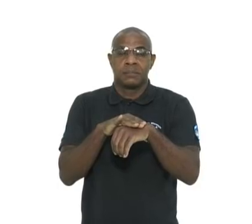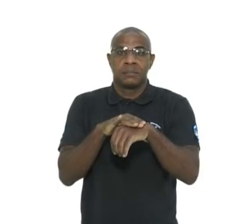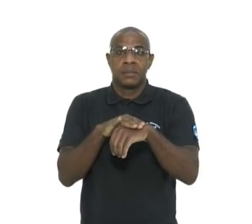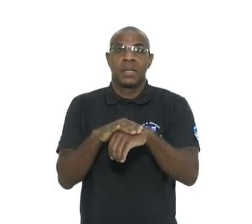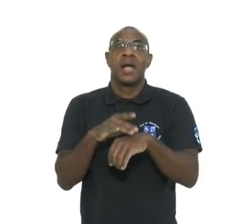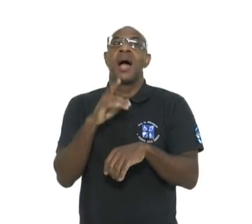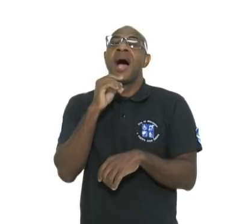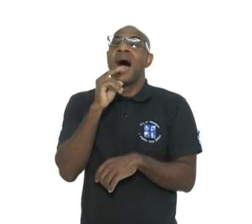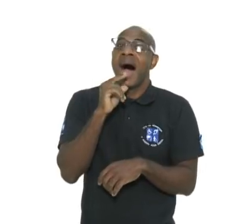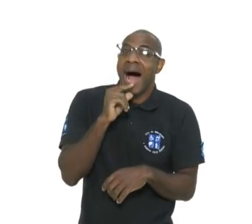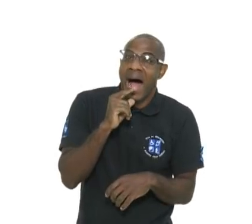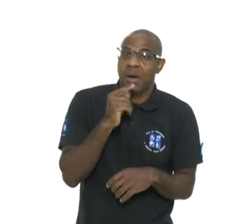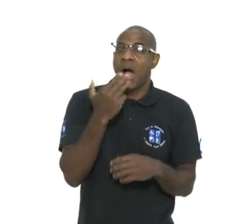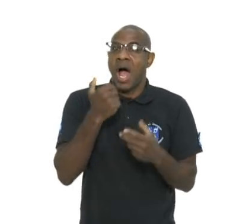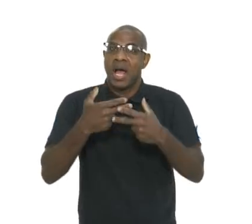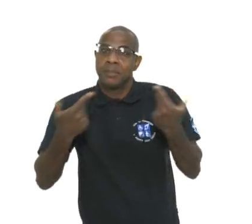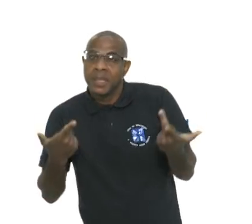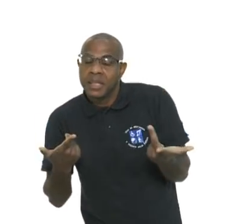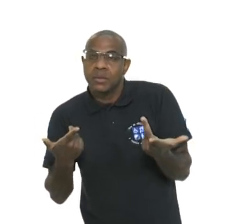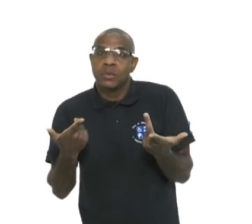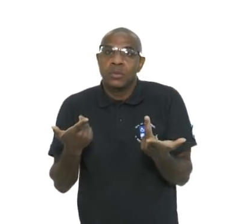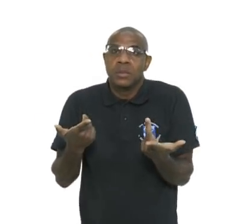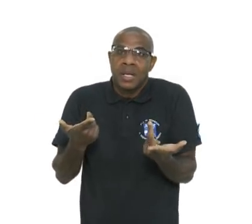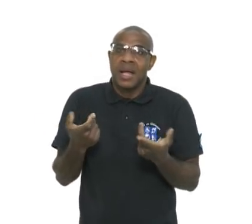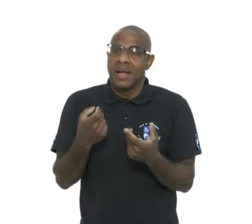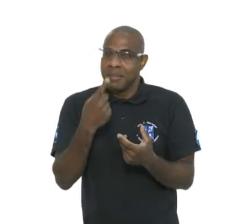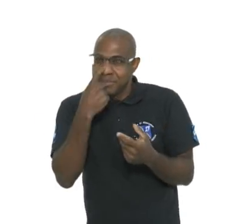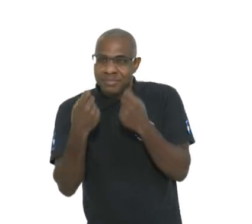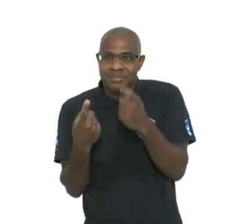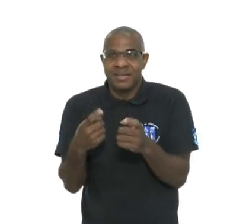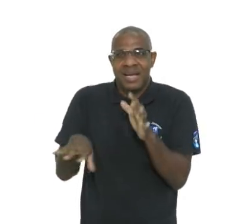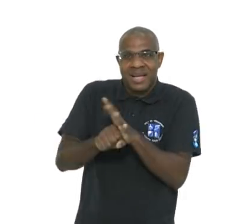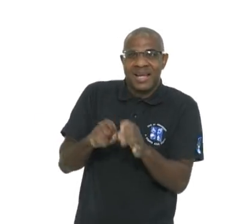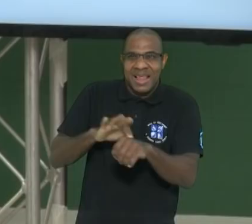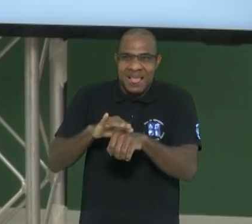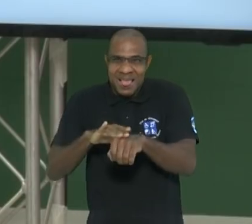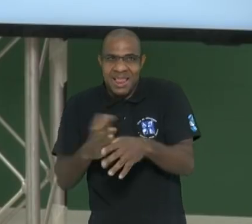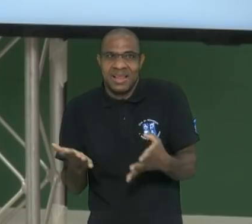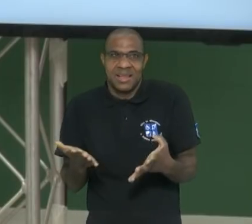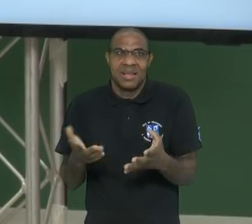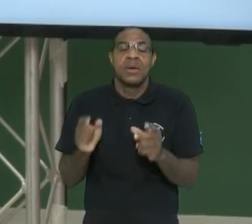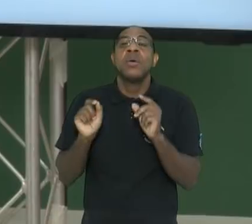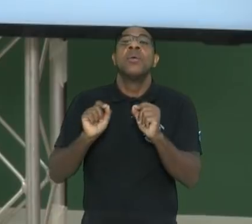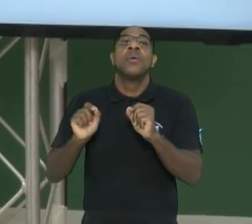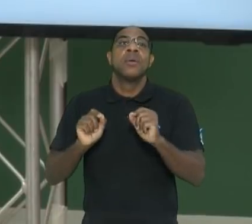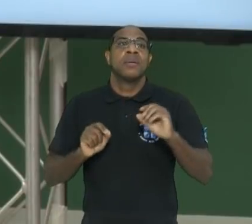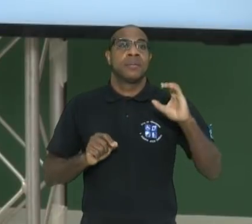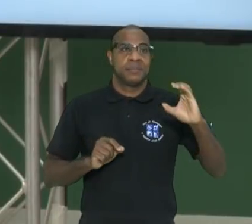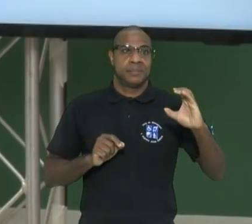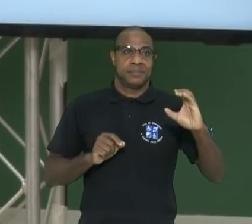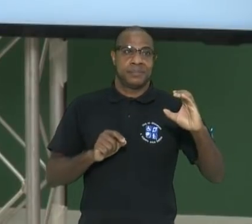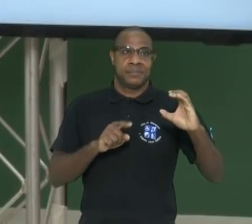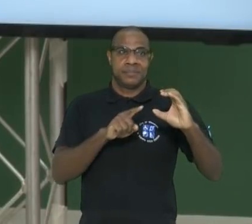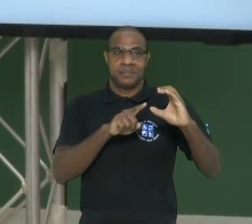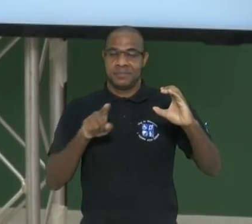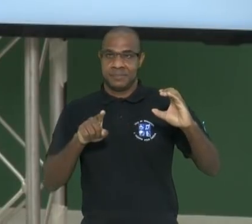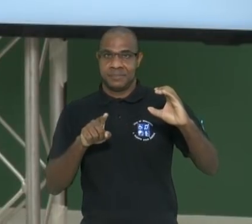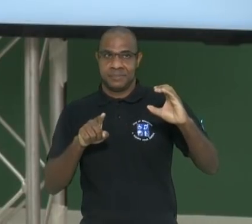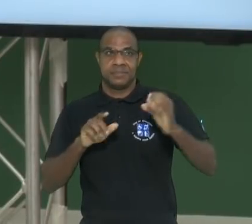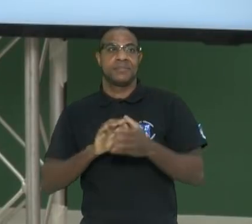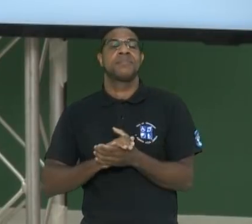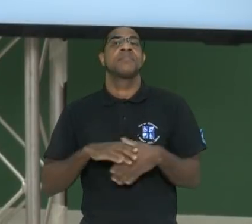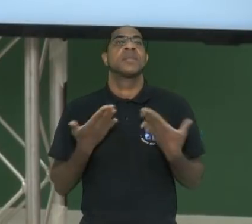água e alimentos contaminados e causadas por protozoários, amebíase e giardíase. Malária e leishmaniose é